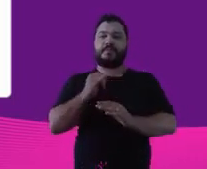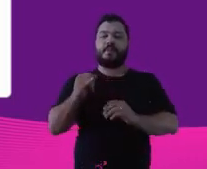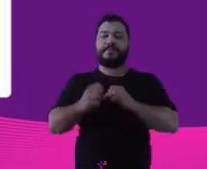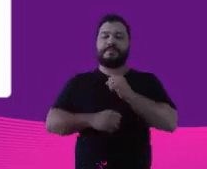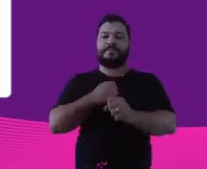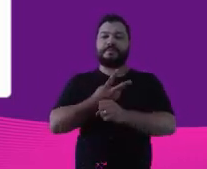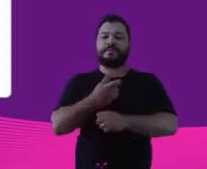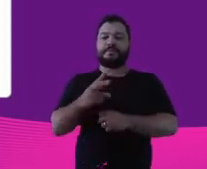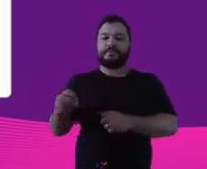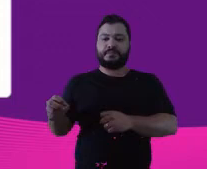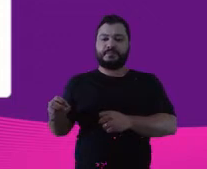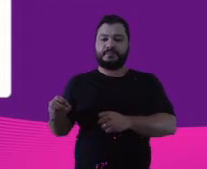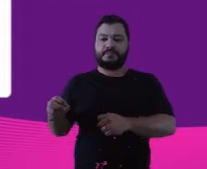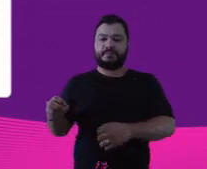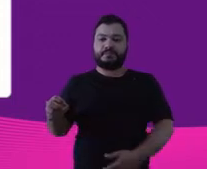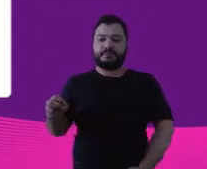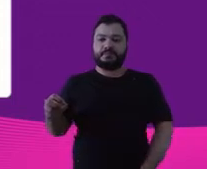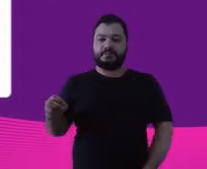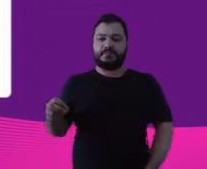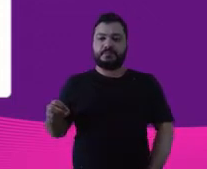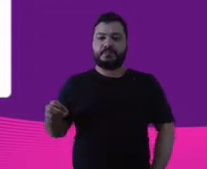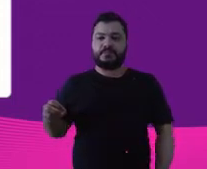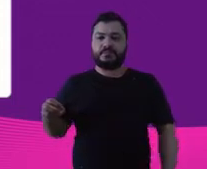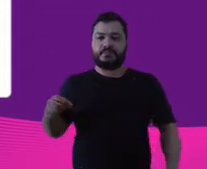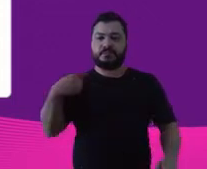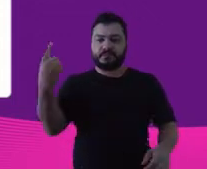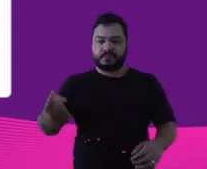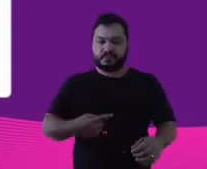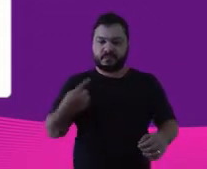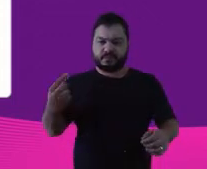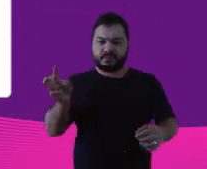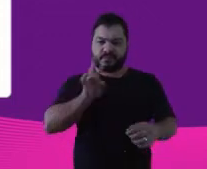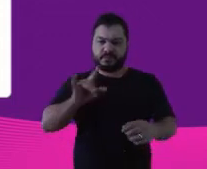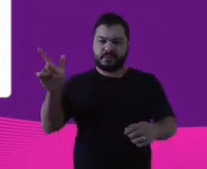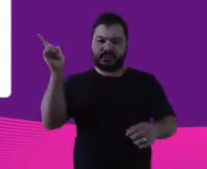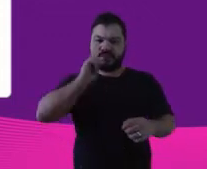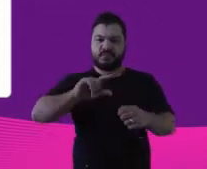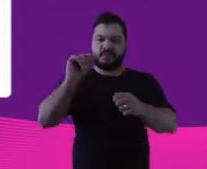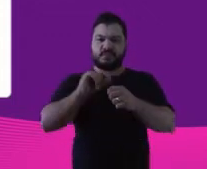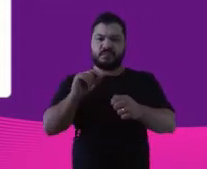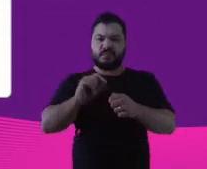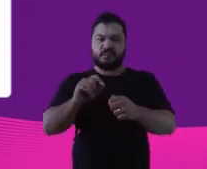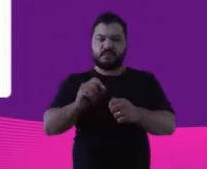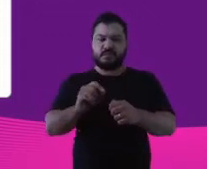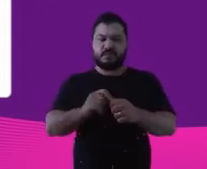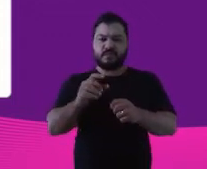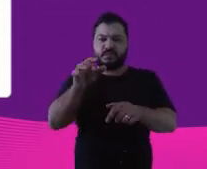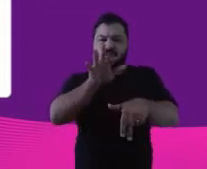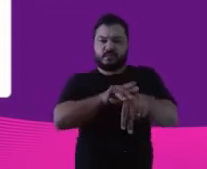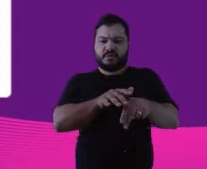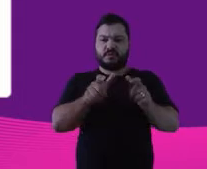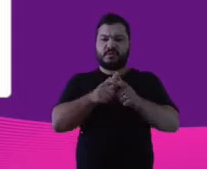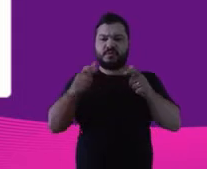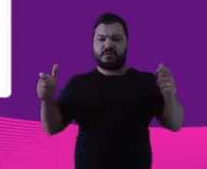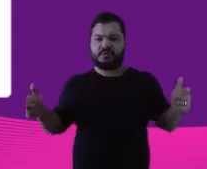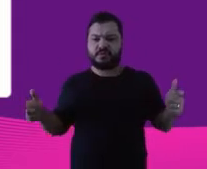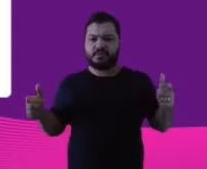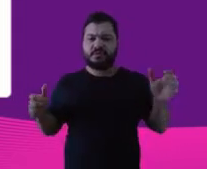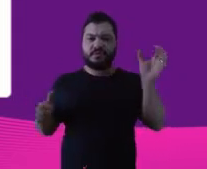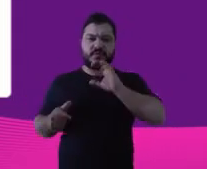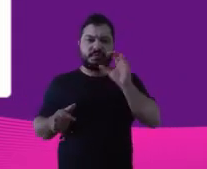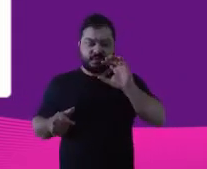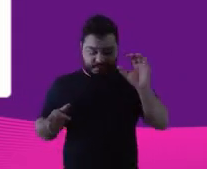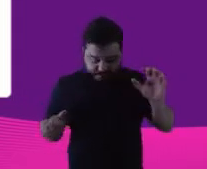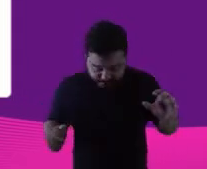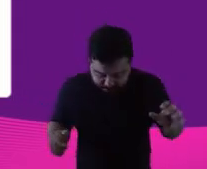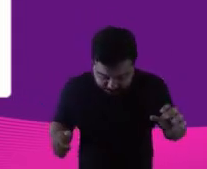2020, e era o protocolo que a gente iria conseguir fazer para esse paciente com uma maior rapidez,